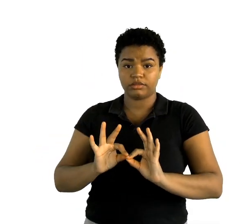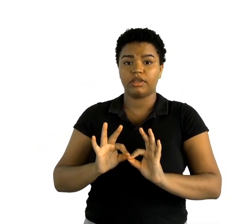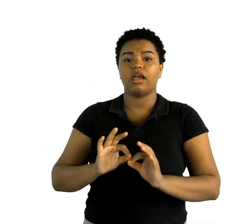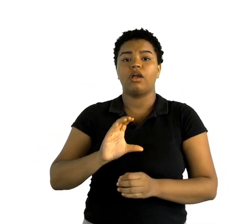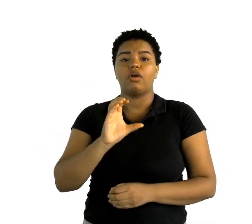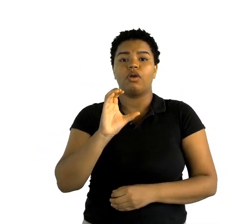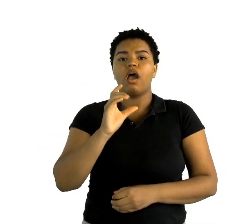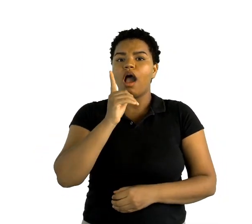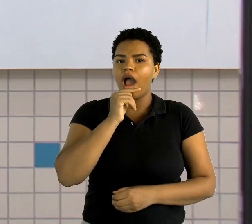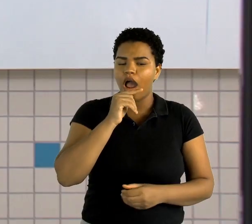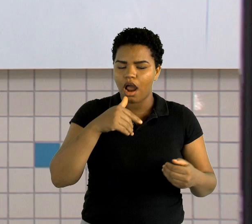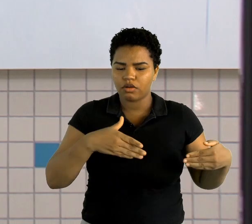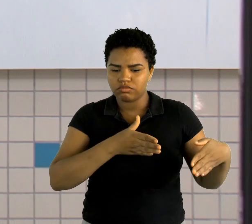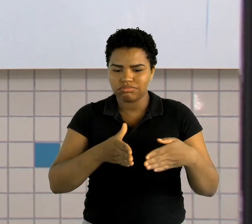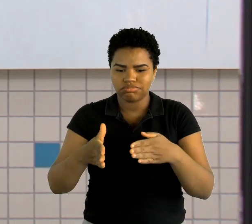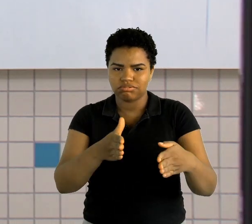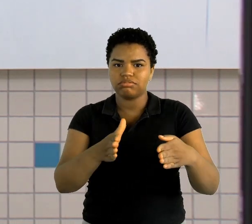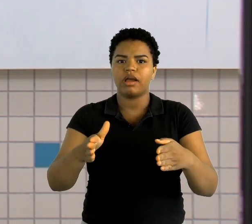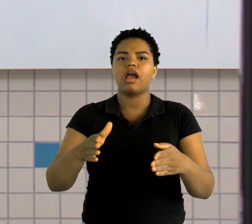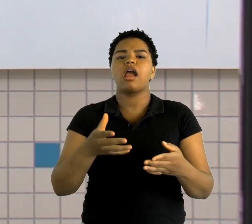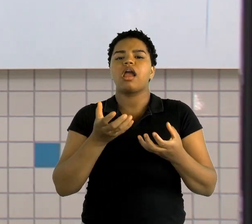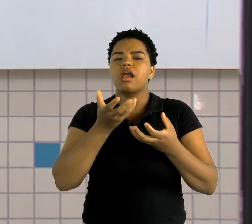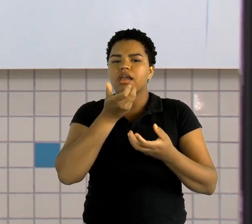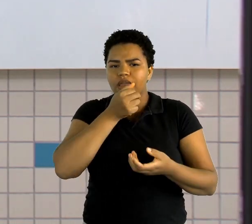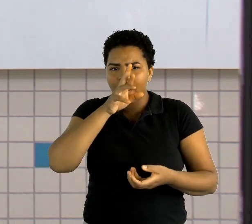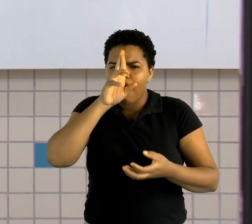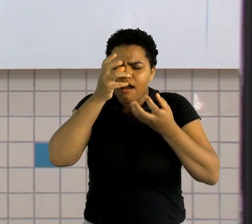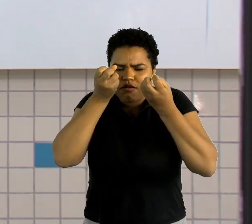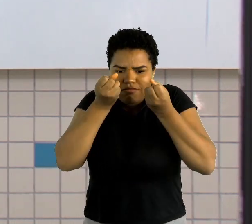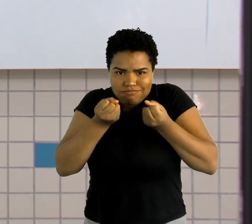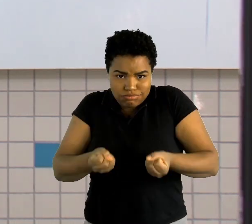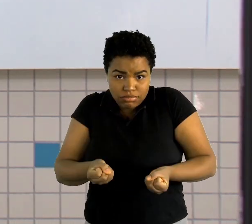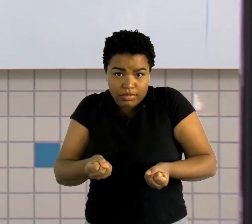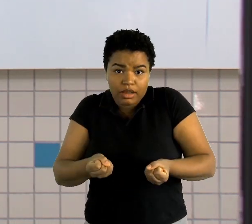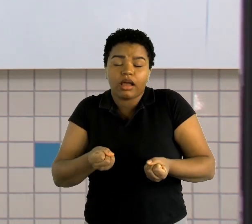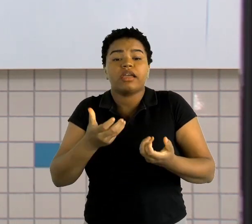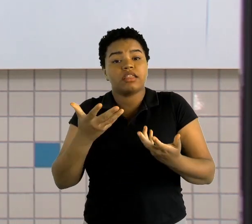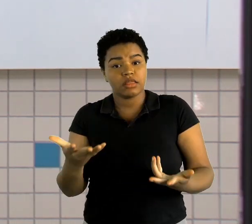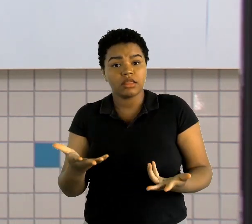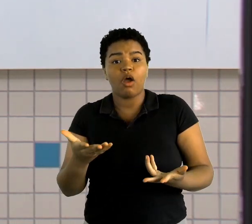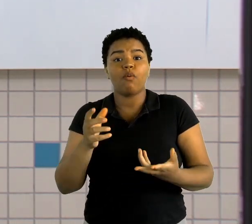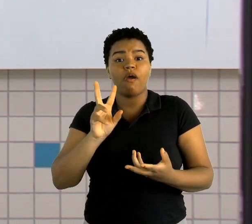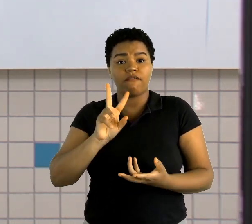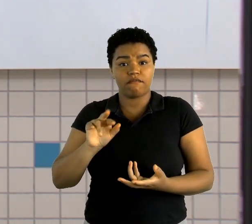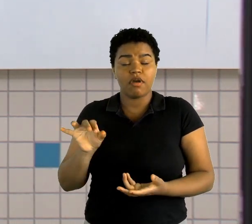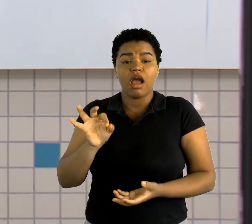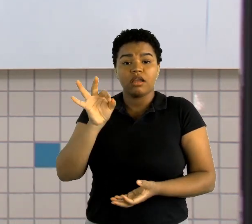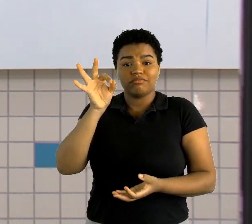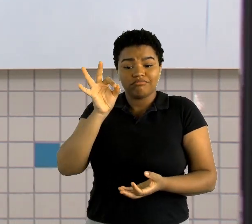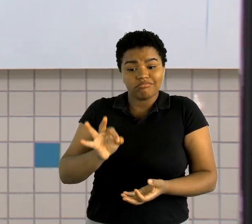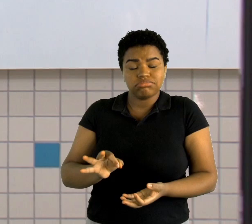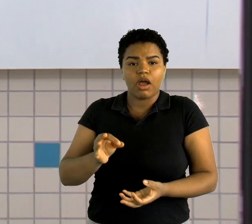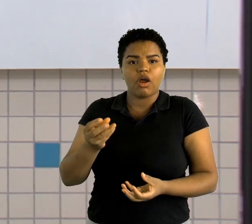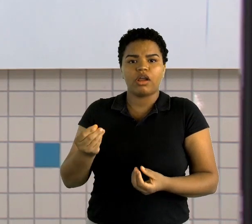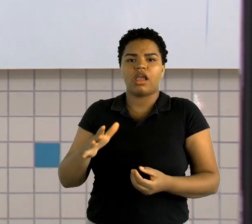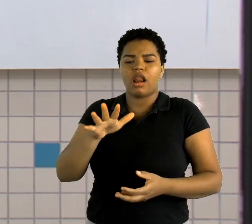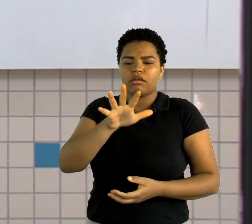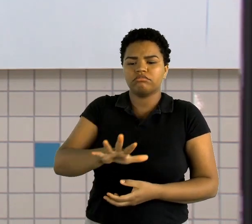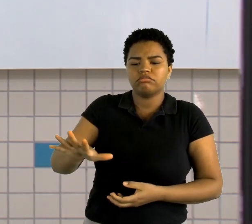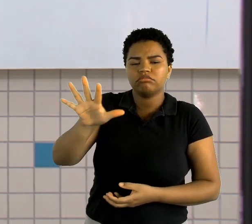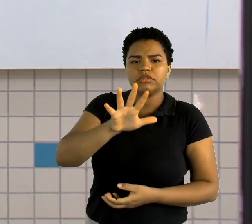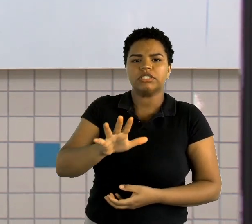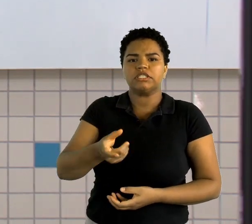marítimas e as massas de ar. Esses fatores vão determinar se naquela região é fria, é quente, chove muito, chove pouco. São